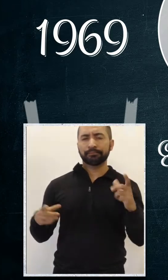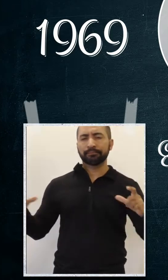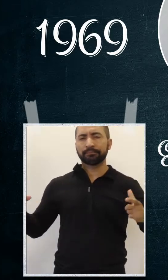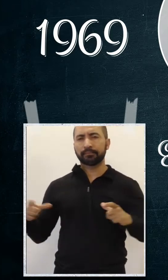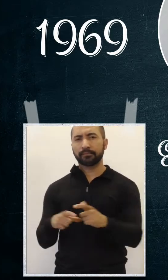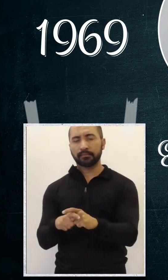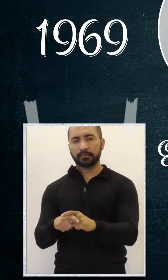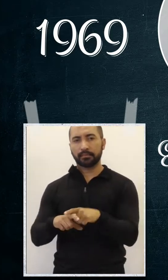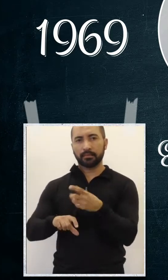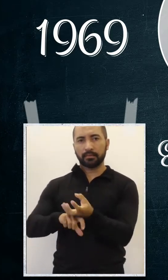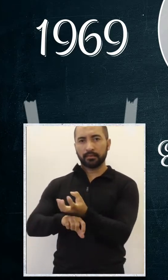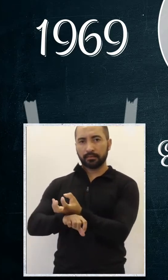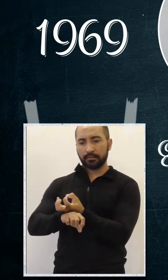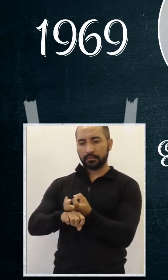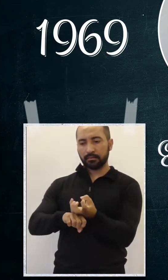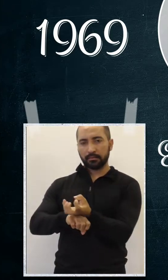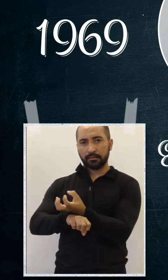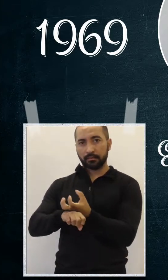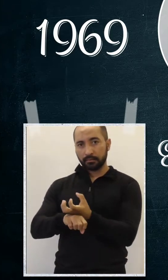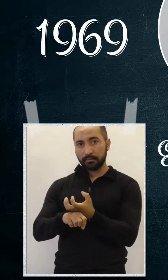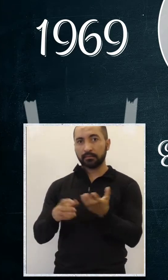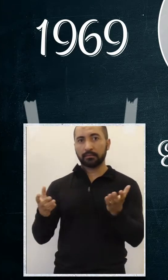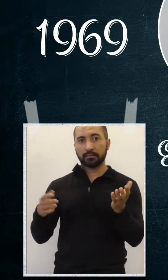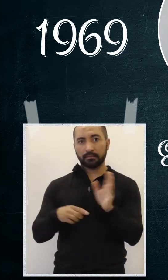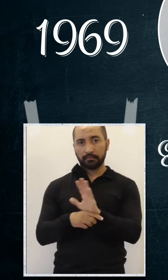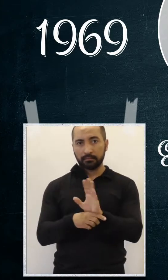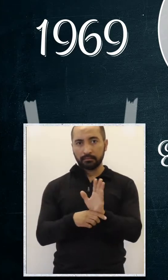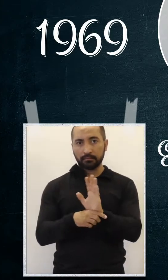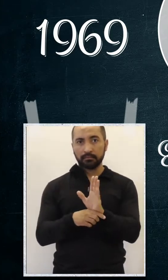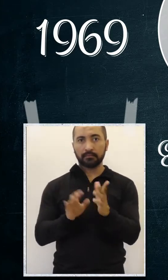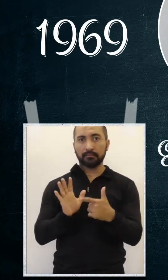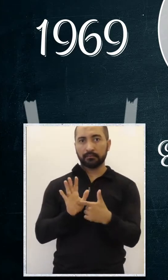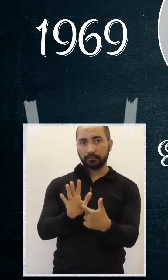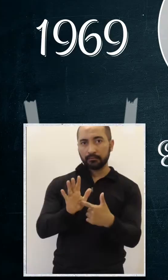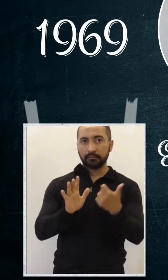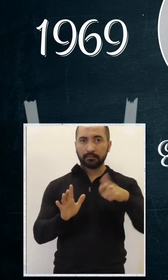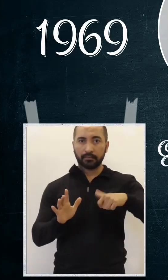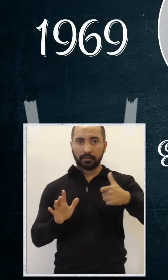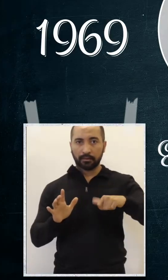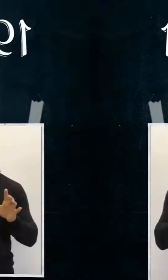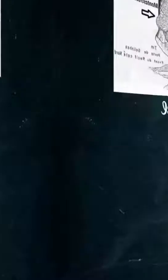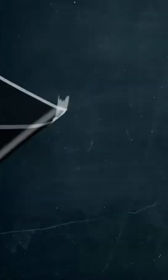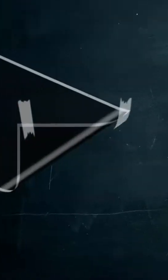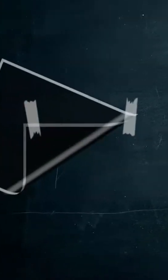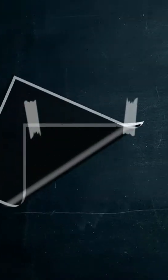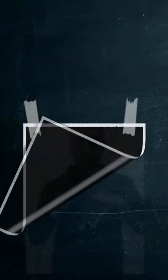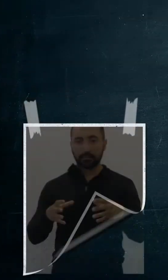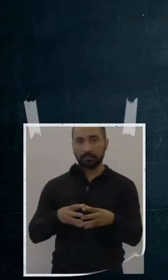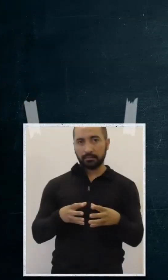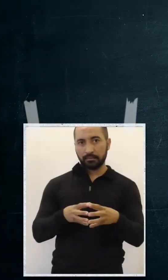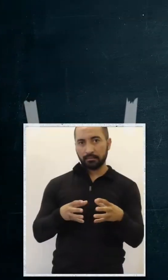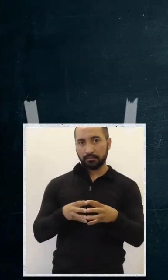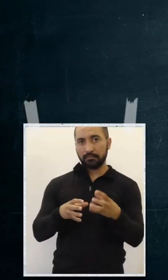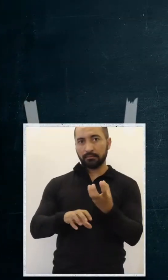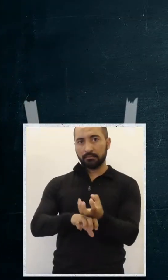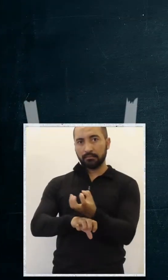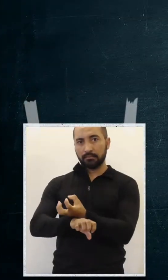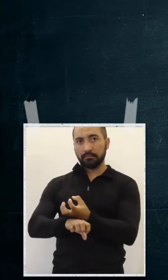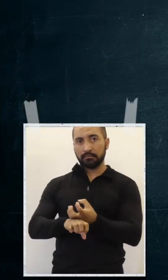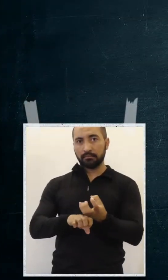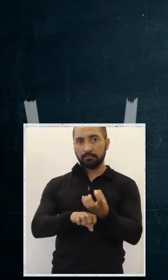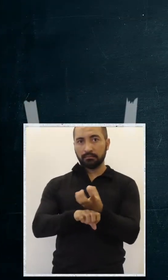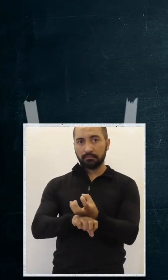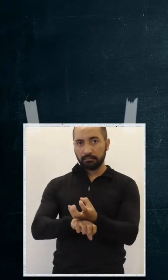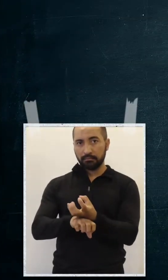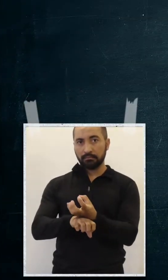das populações desta espécie, este vídeo apresenta um estudo sobre a avaliação das populações de Mucismilia hart em recifes que estão situados nos